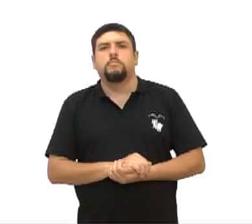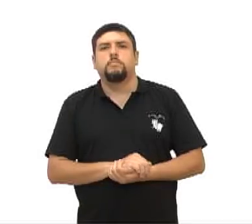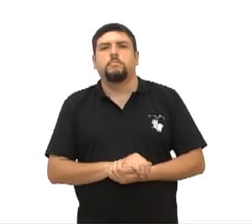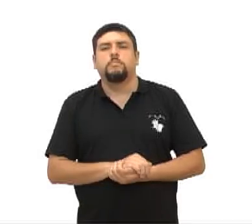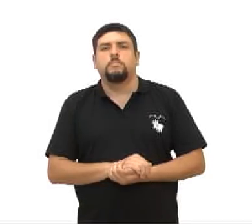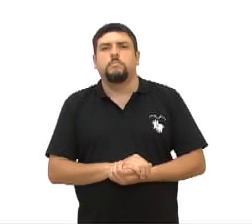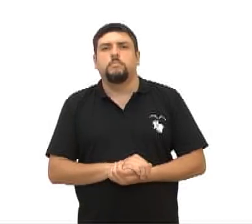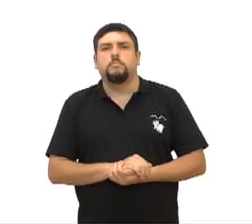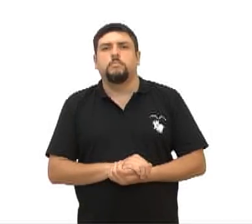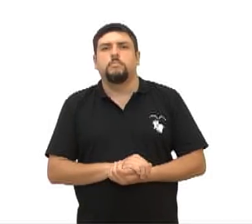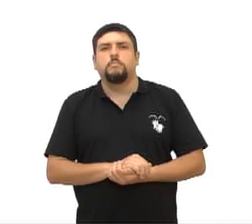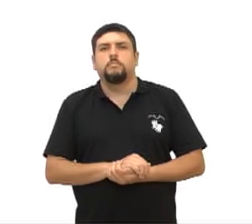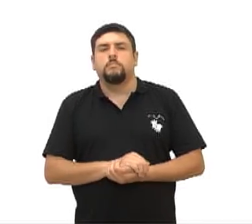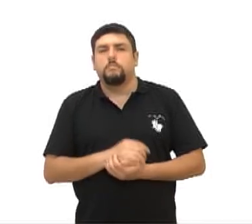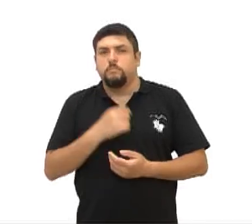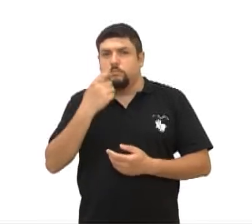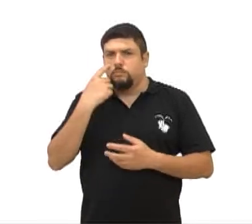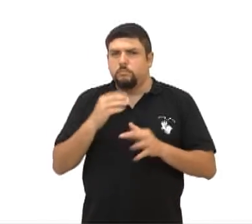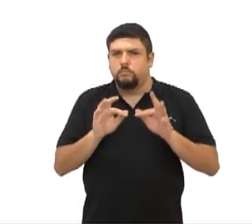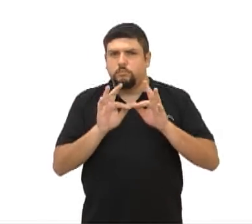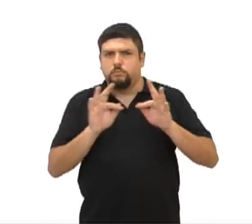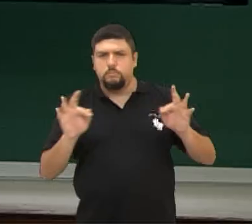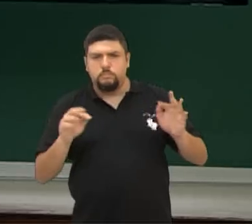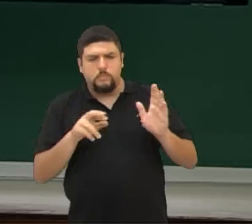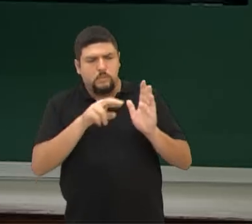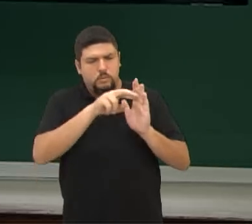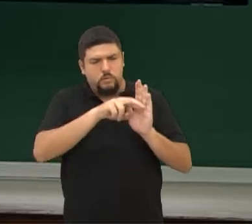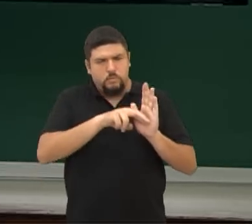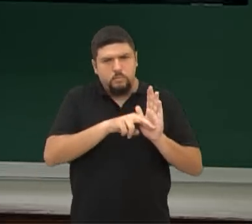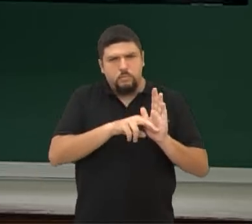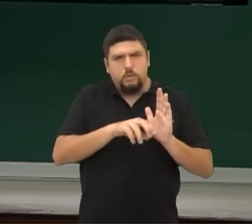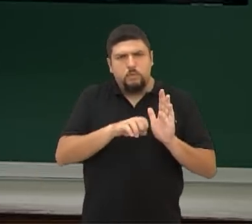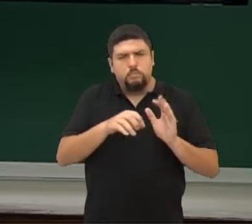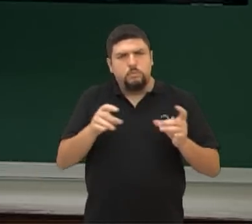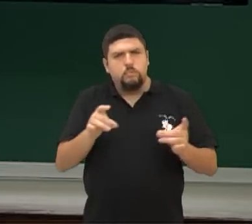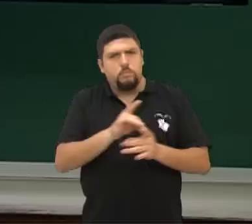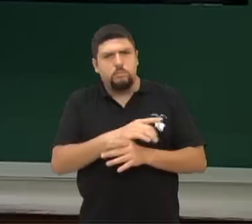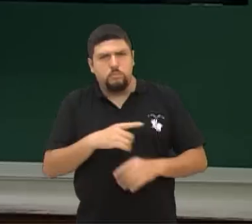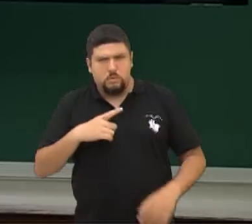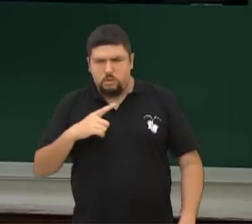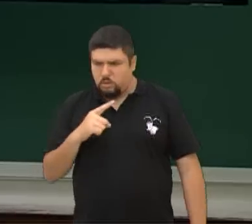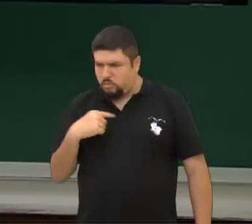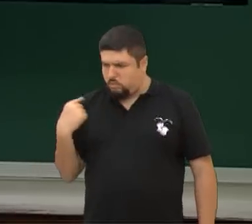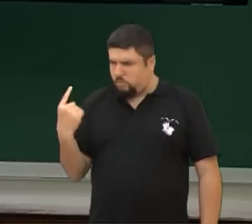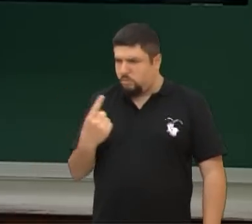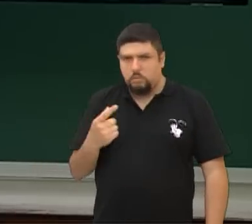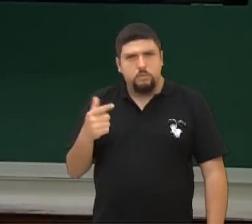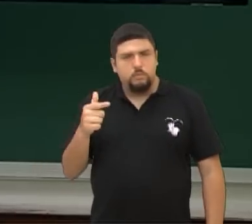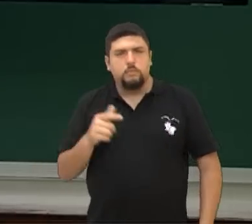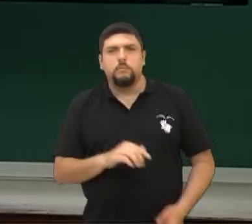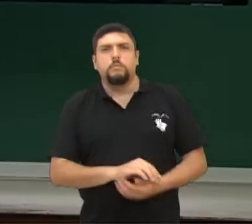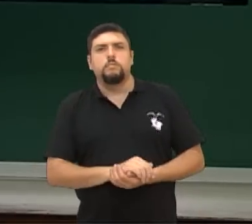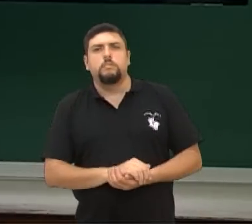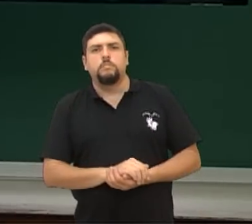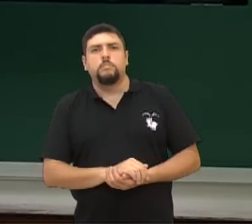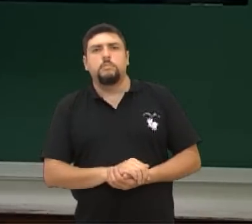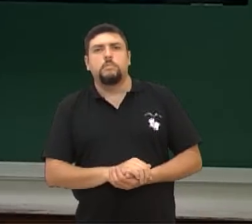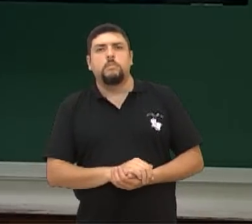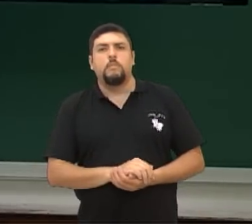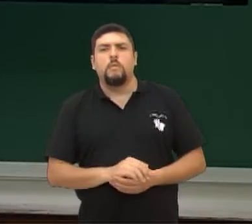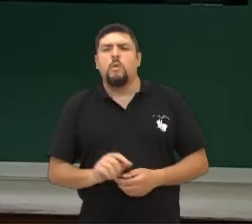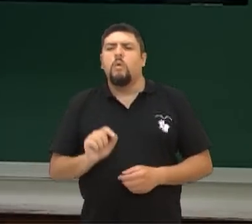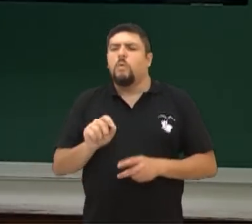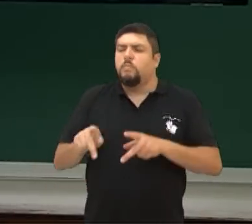medidas serão suficientes. Tem nós? Acho que não, hein? O que a população